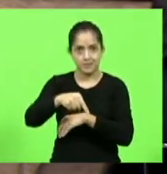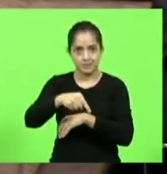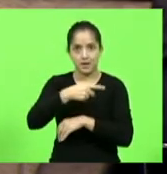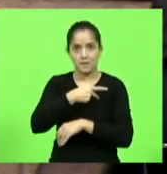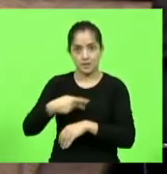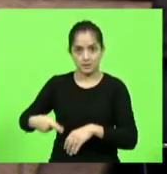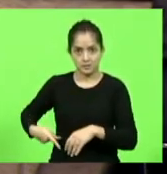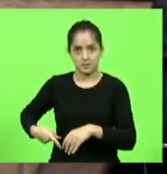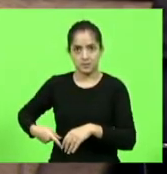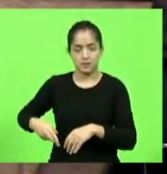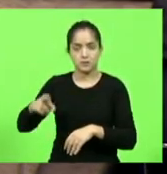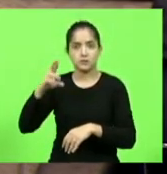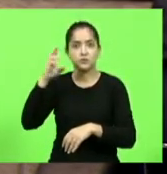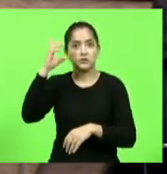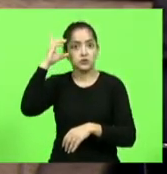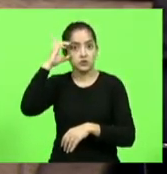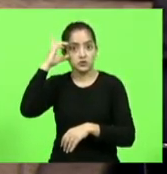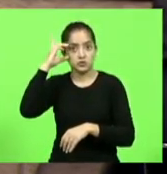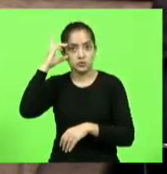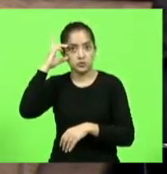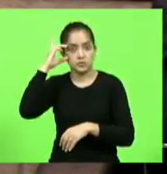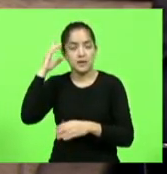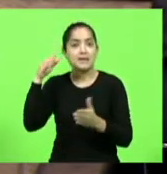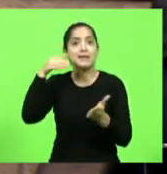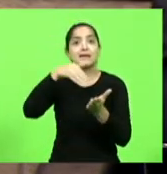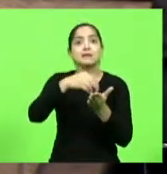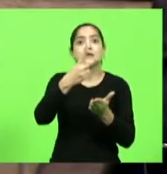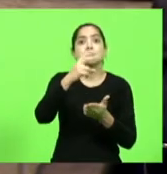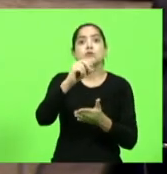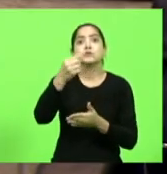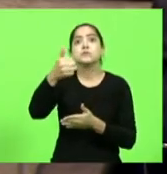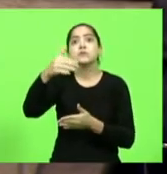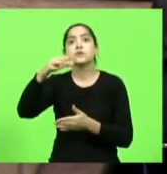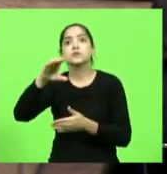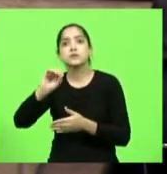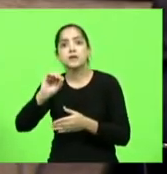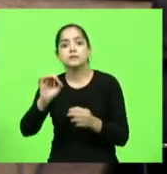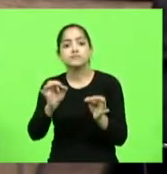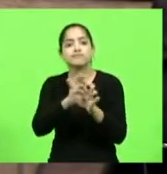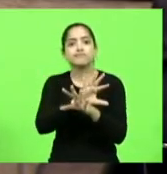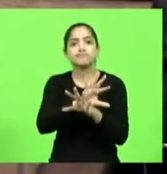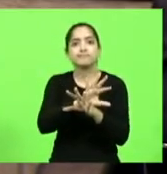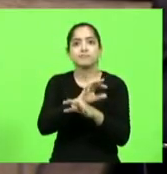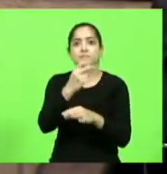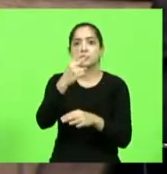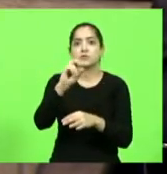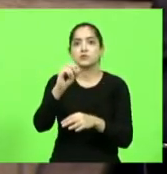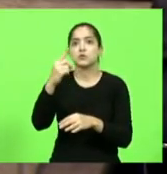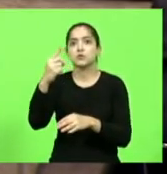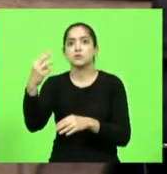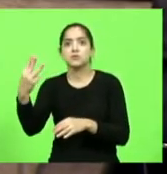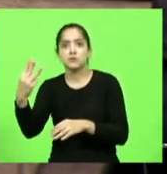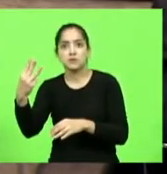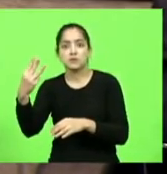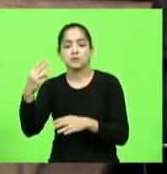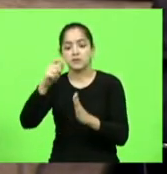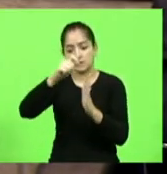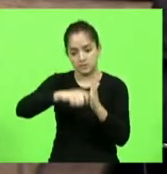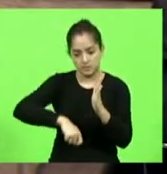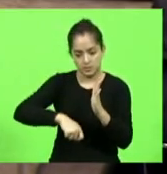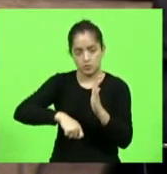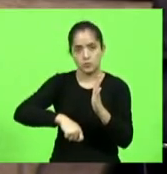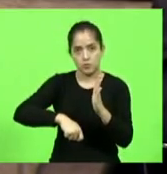que até 2010 a 470 seria duplicada. Em 2013, ela assinou o contrato